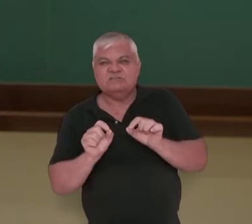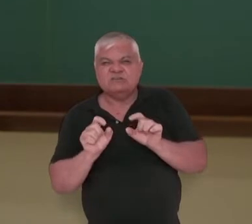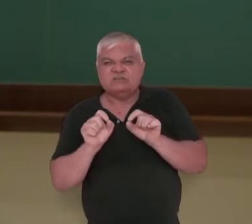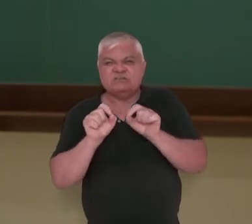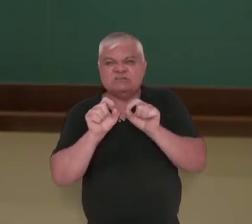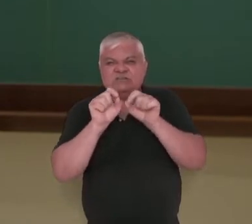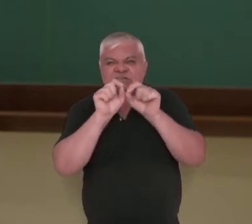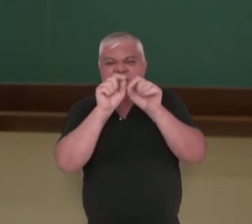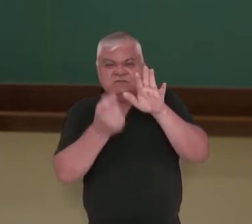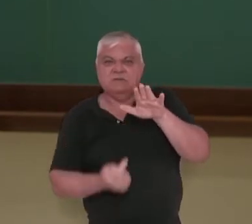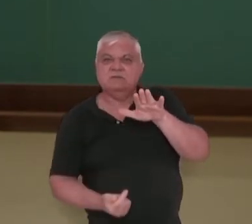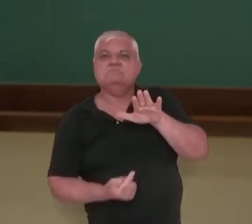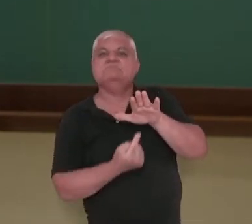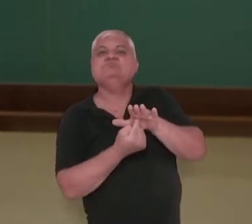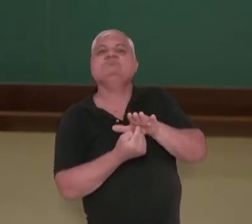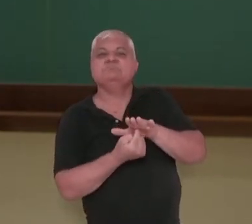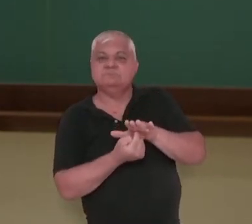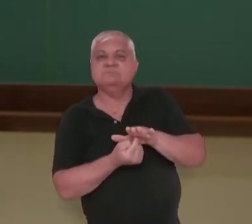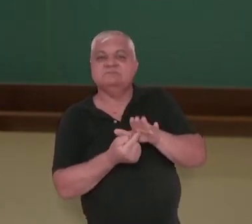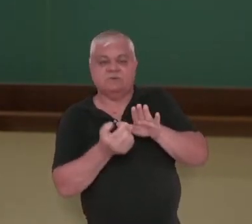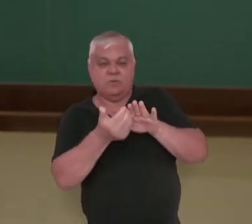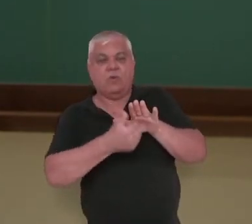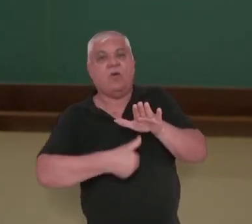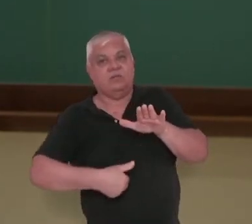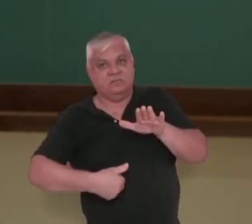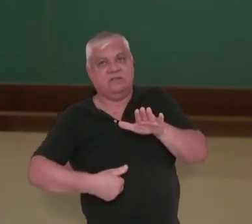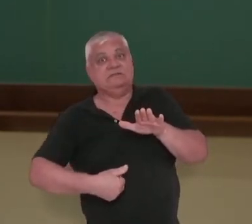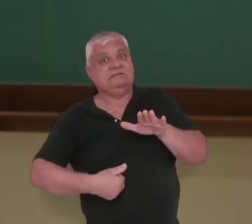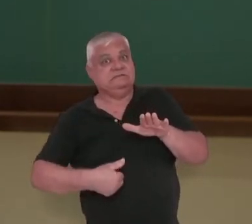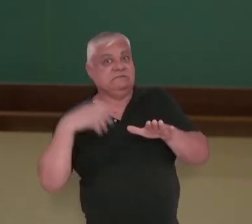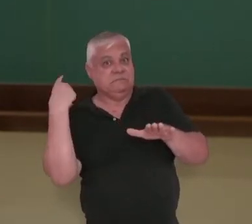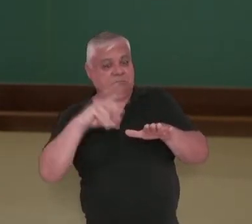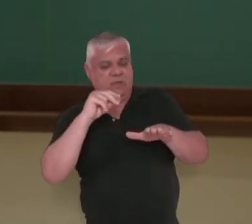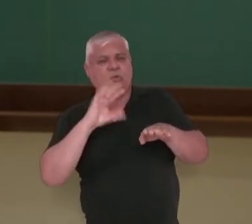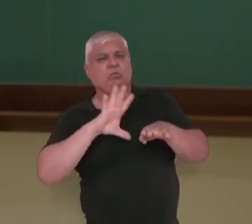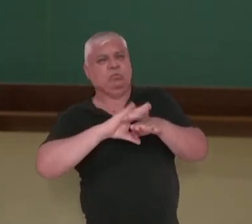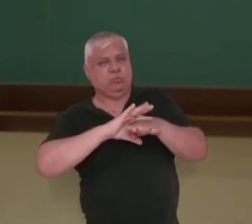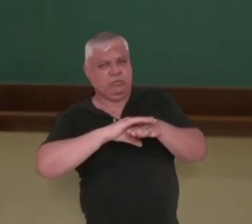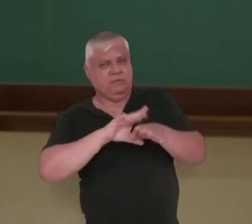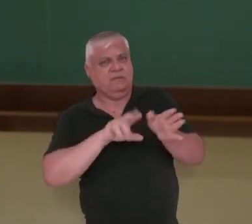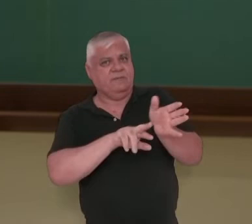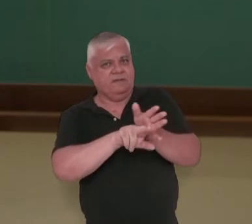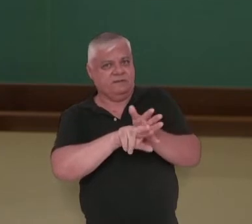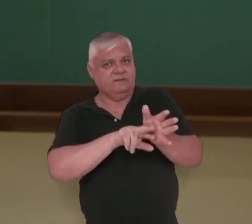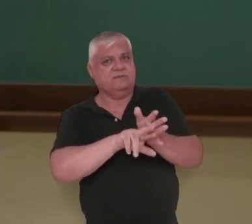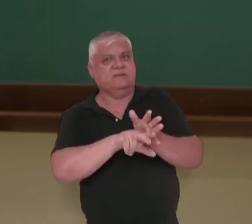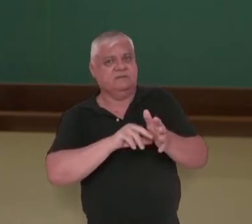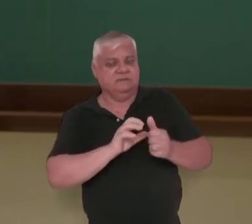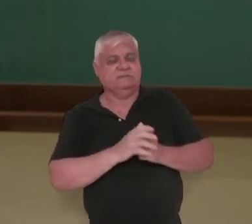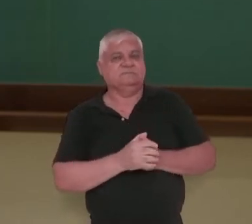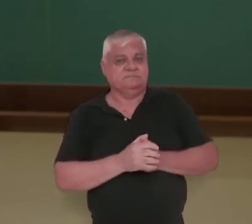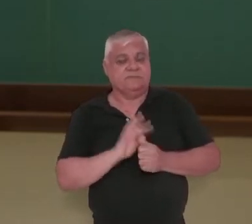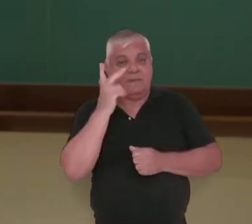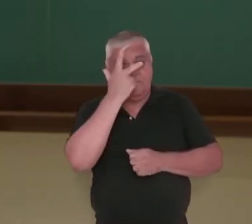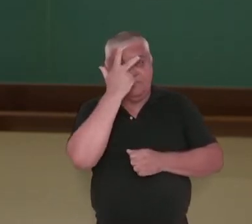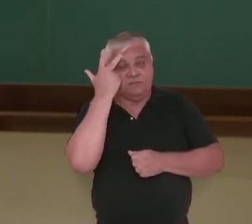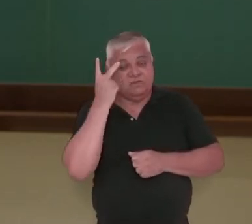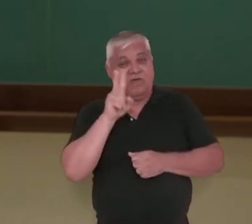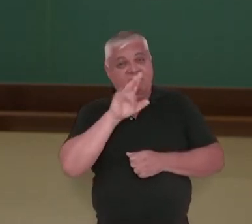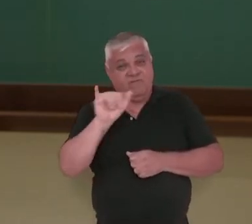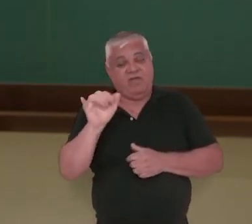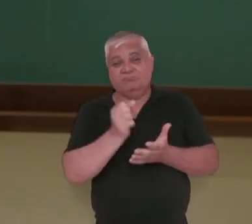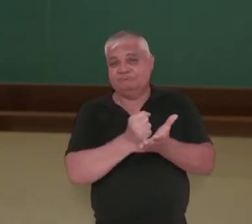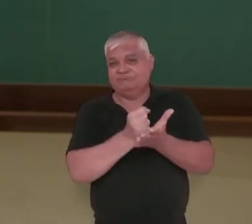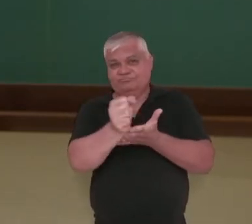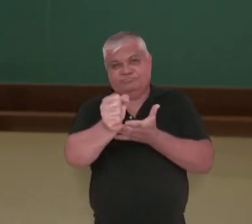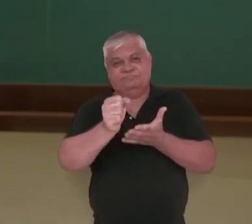está contaminado, né, um objeto cortante contaminado que está com a presença aqui da bactéria, a pessoa, infelizmente, ali vai ser acometida